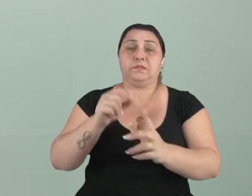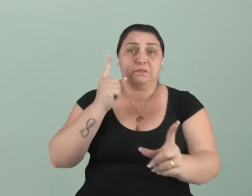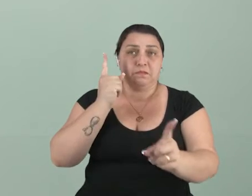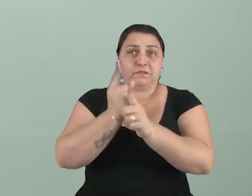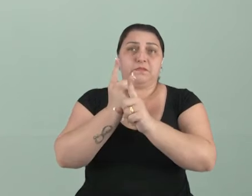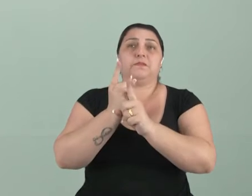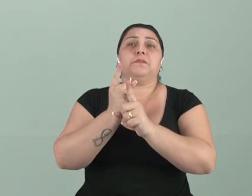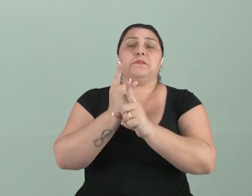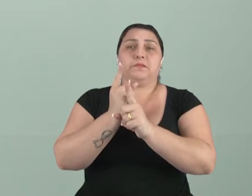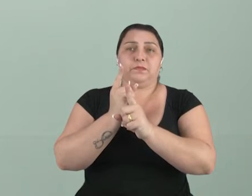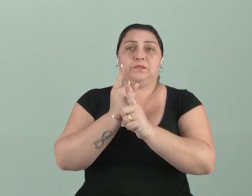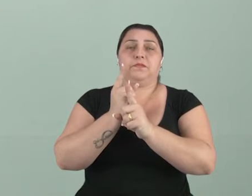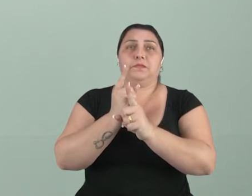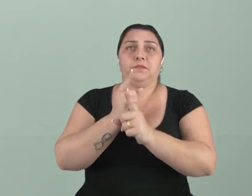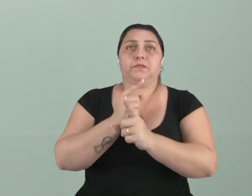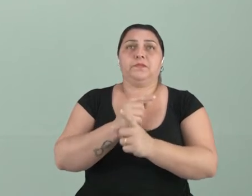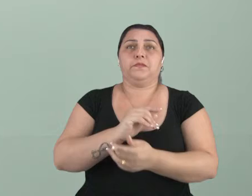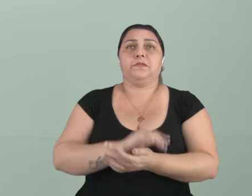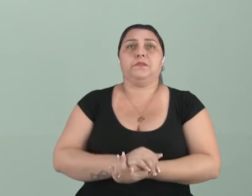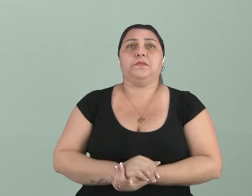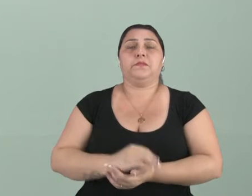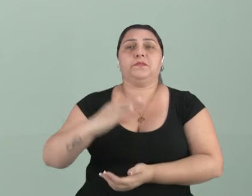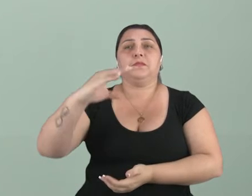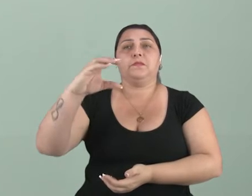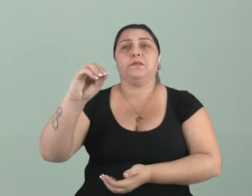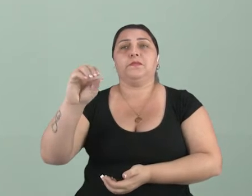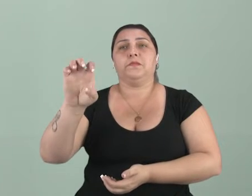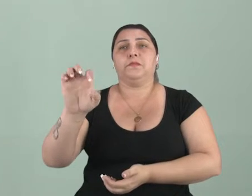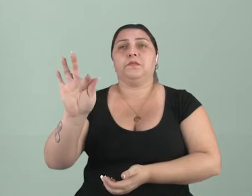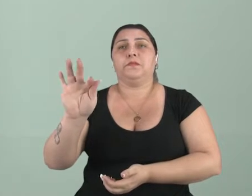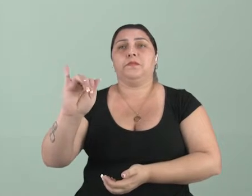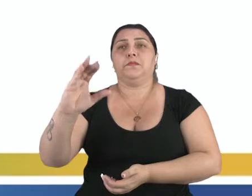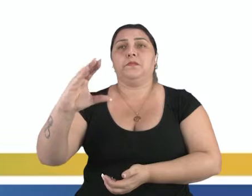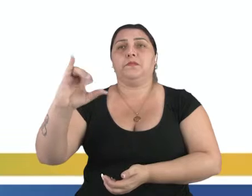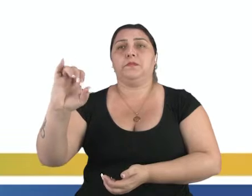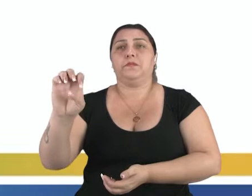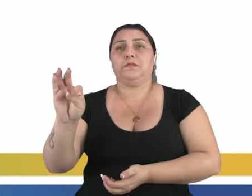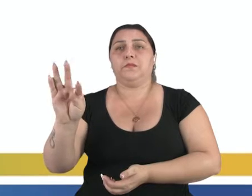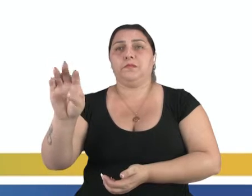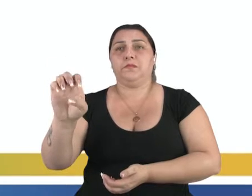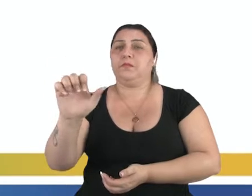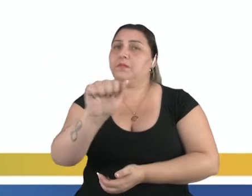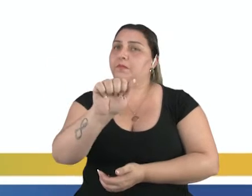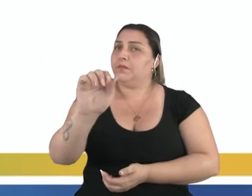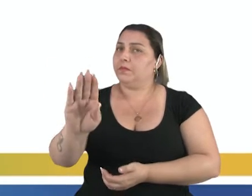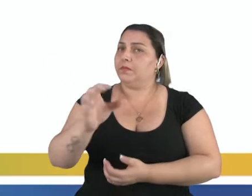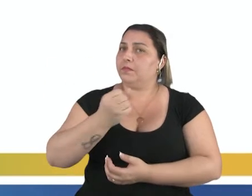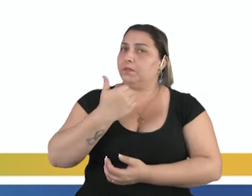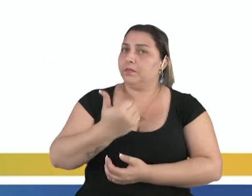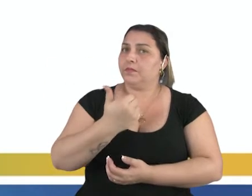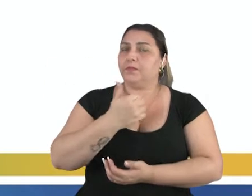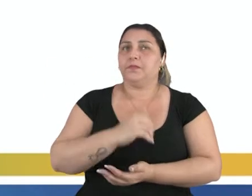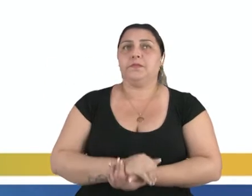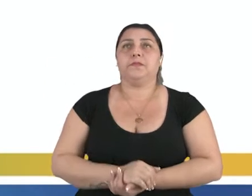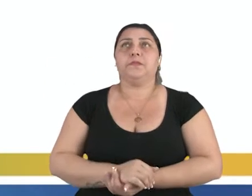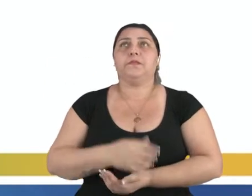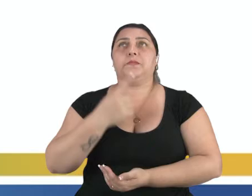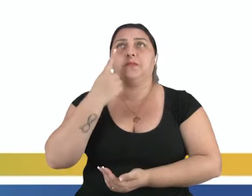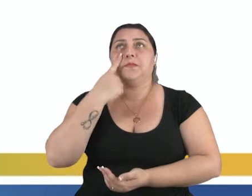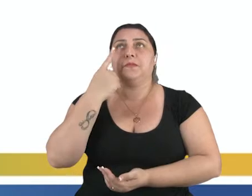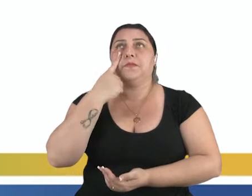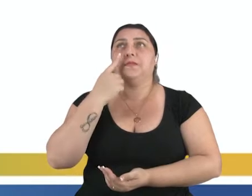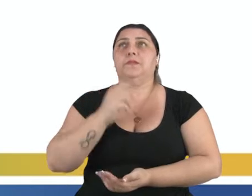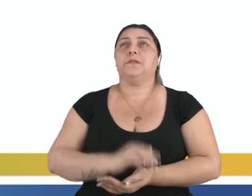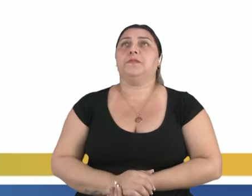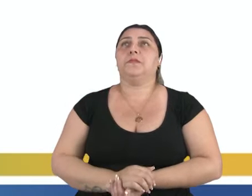a e do coeficiente b, tudo bem? Então, olha só, nessa função, o nosso coeficiente a,